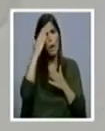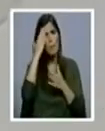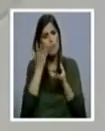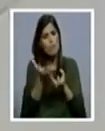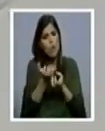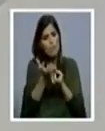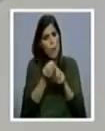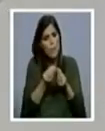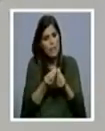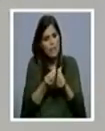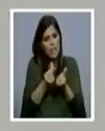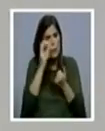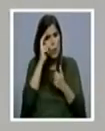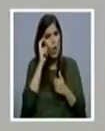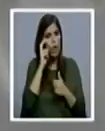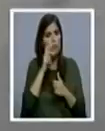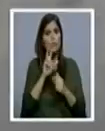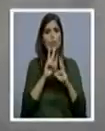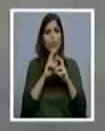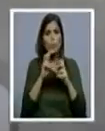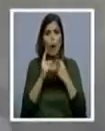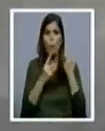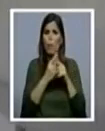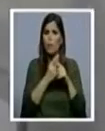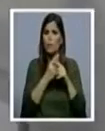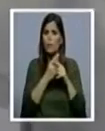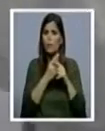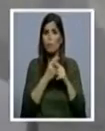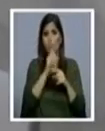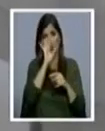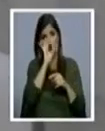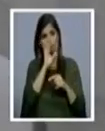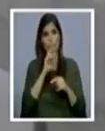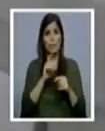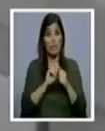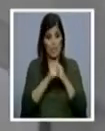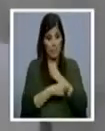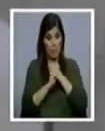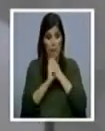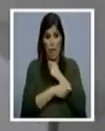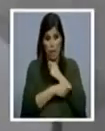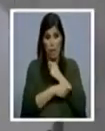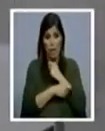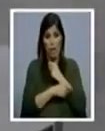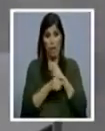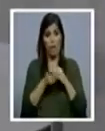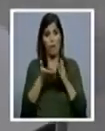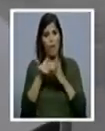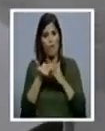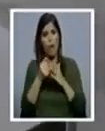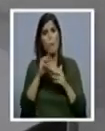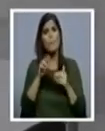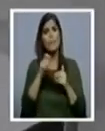absorção deste material biológico e descobriu algo extraordinário. As cascas de banana conseguem remover